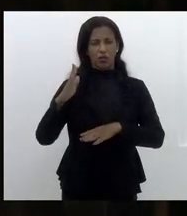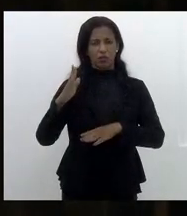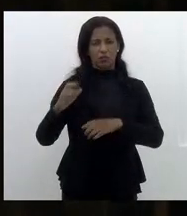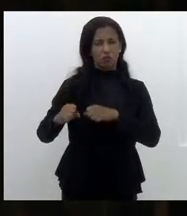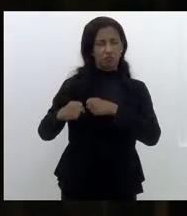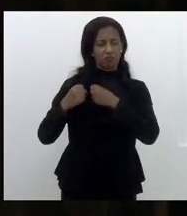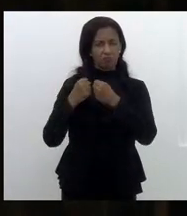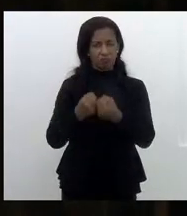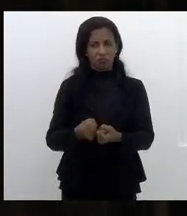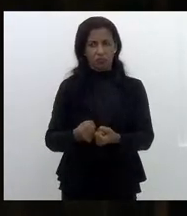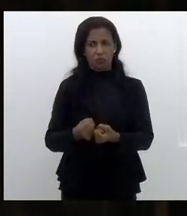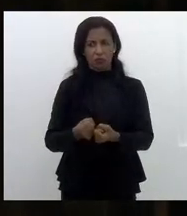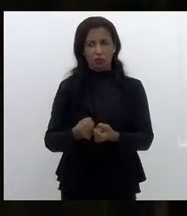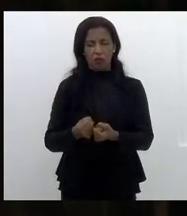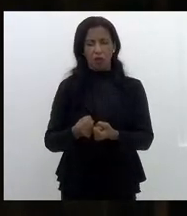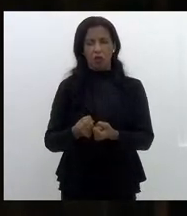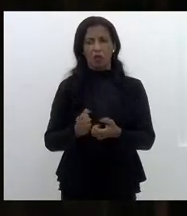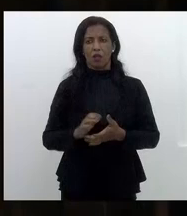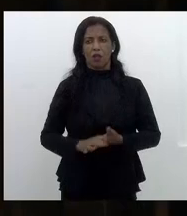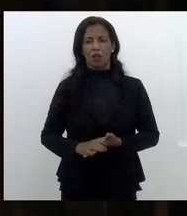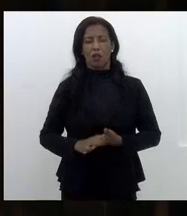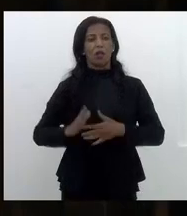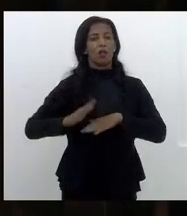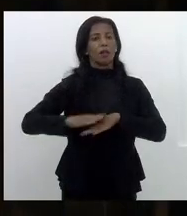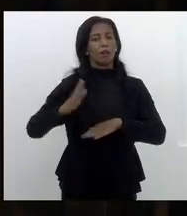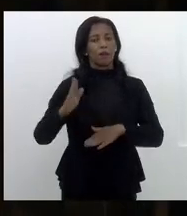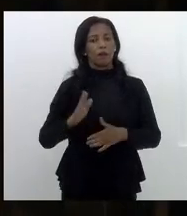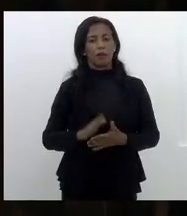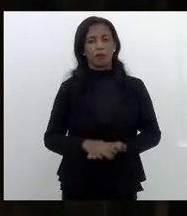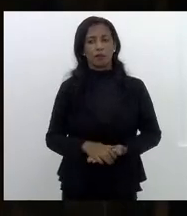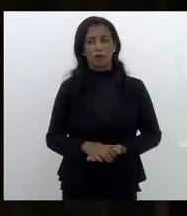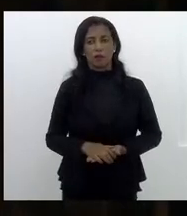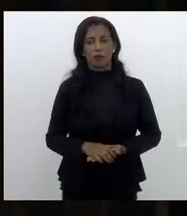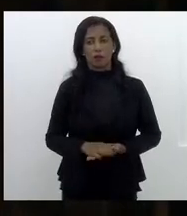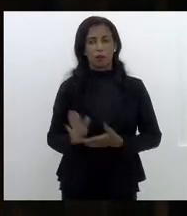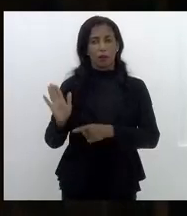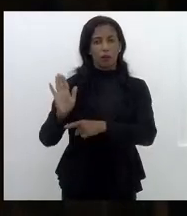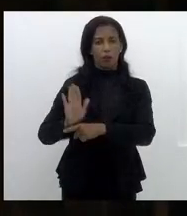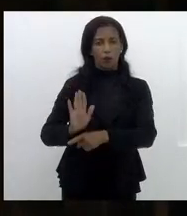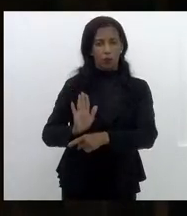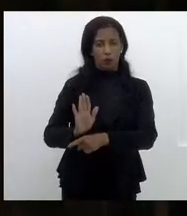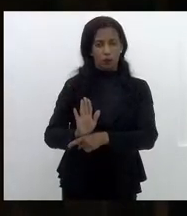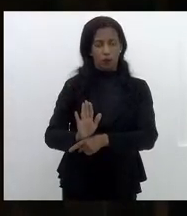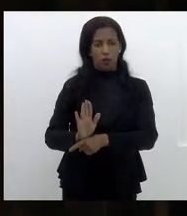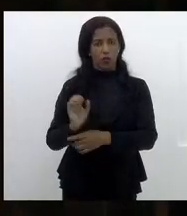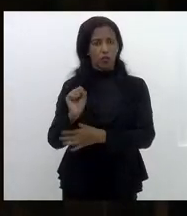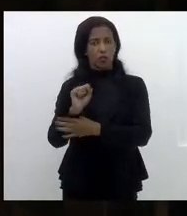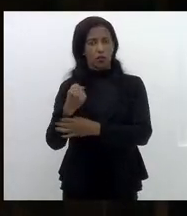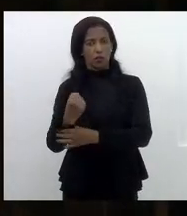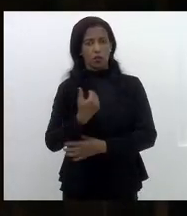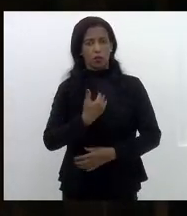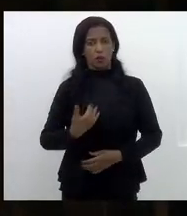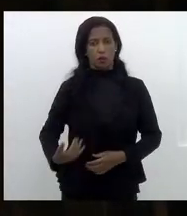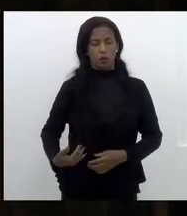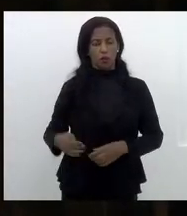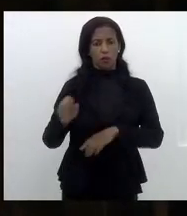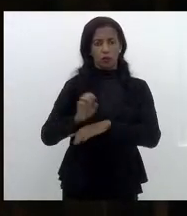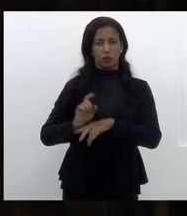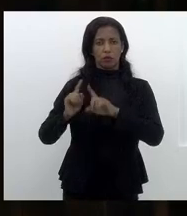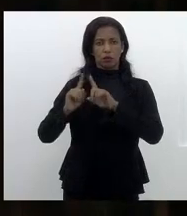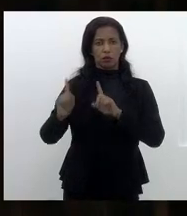ou tão combativo quanto aquele que mais defende as tropas da segurança pública no Rio de